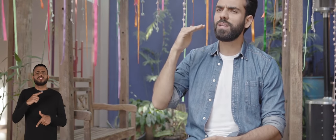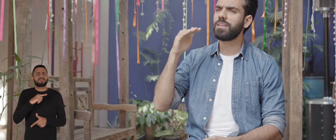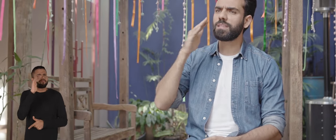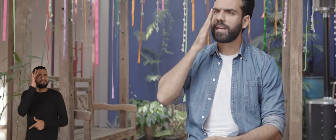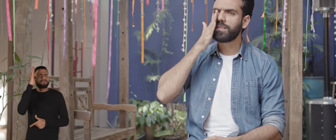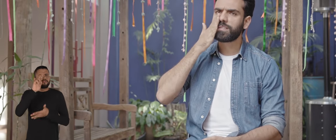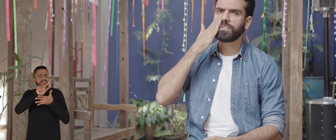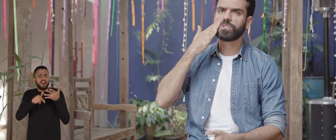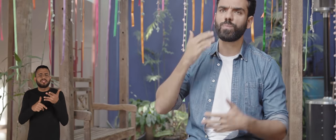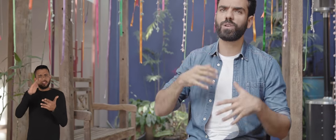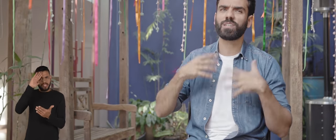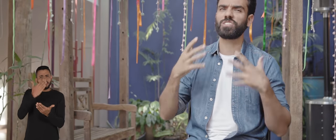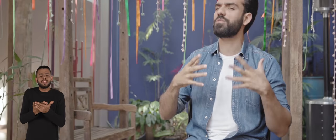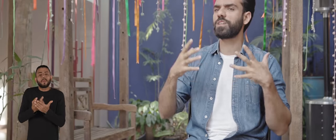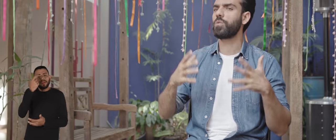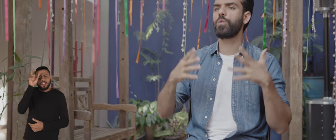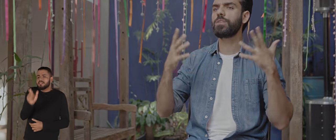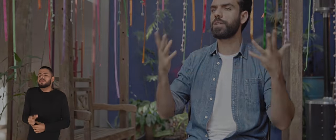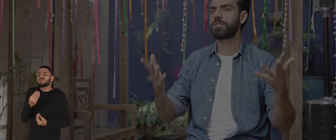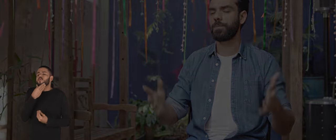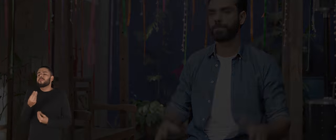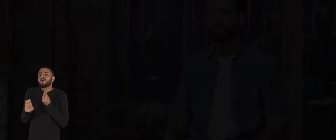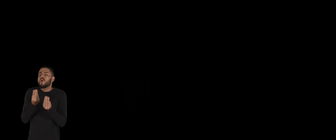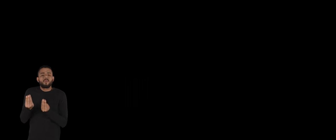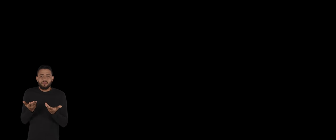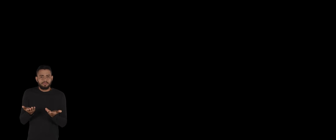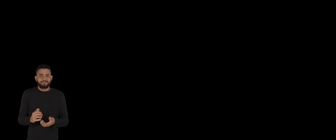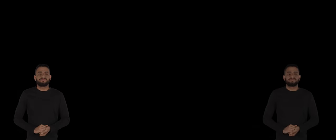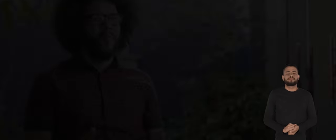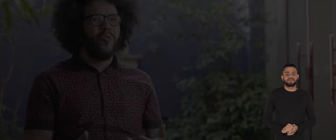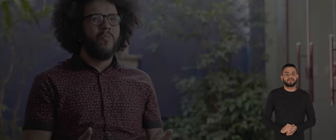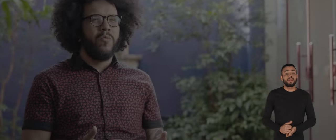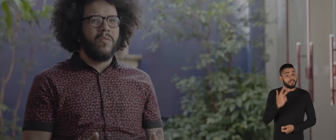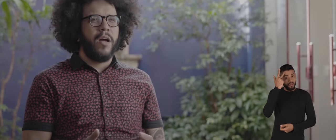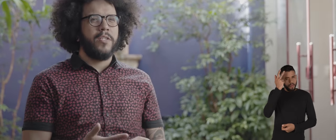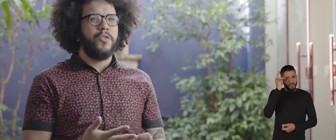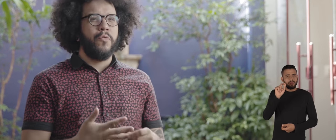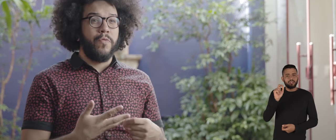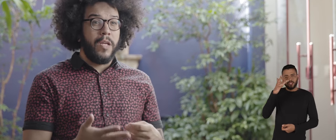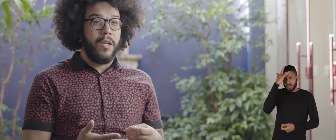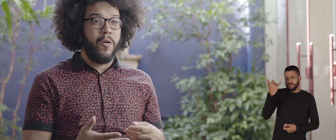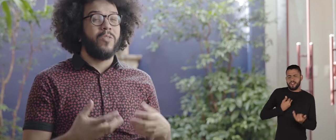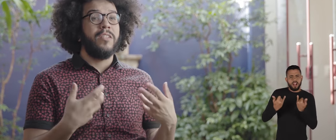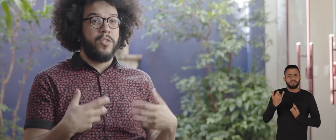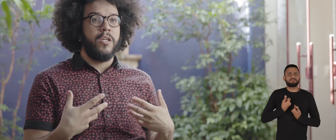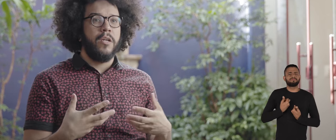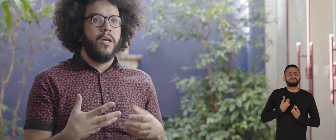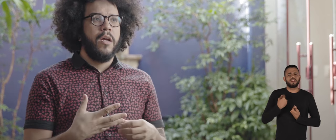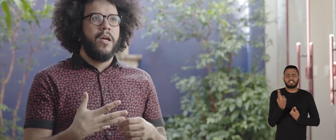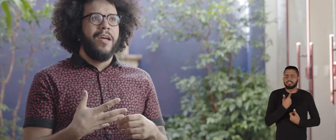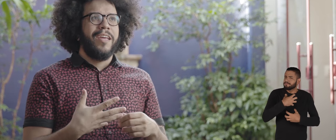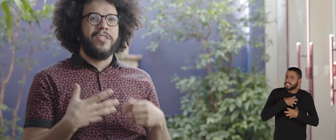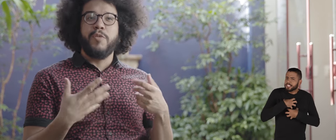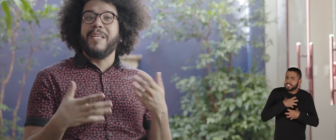série de teorias e crenças sobre o que eu achava que um homem tinha que ser. Homem de cabelo black power. É muito comum a gente ouvir ou sentir